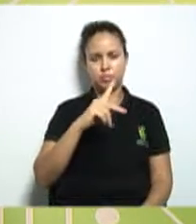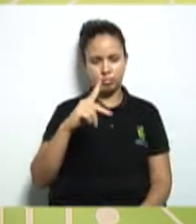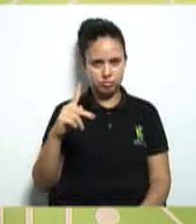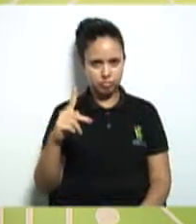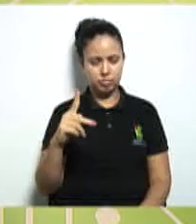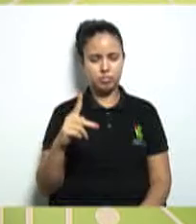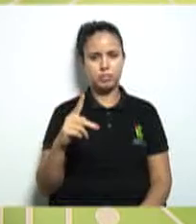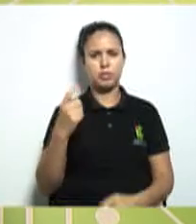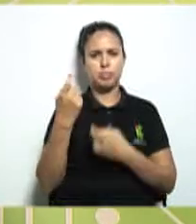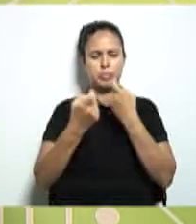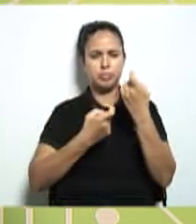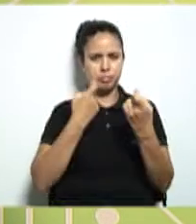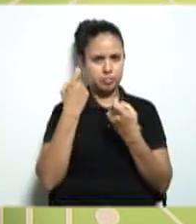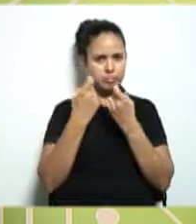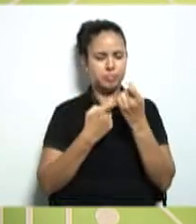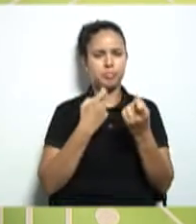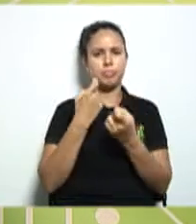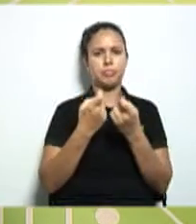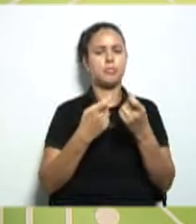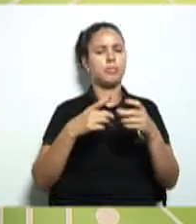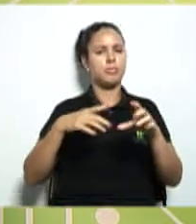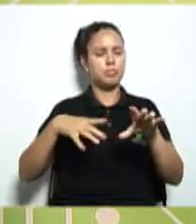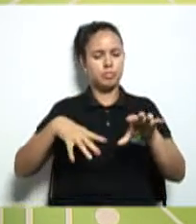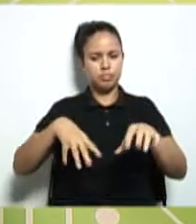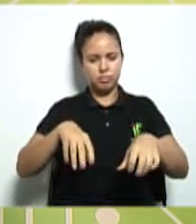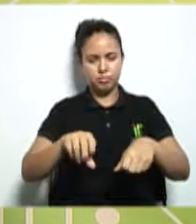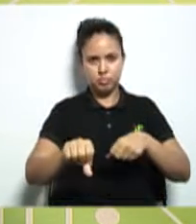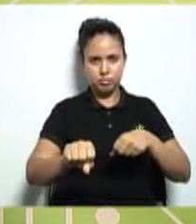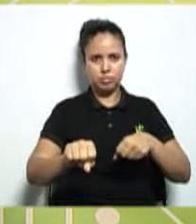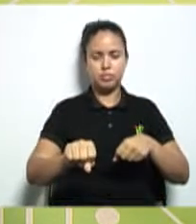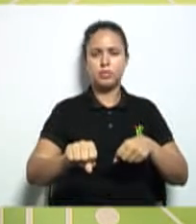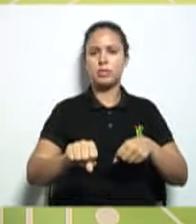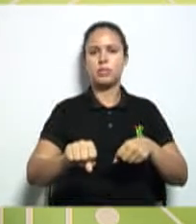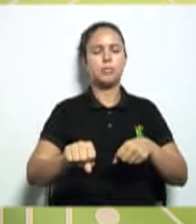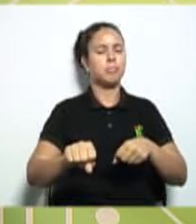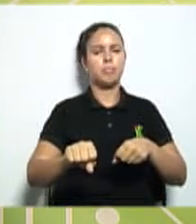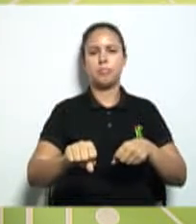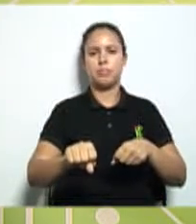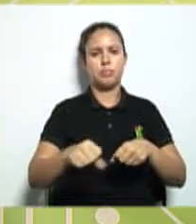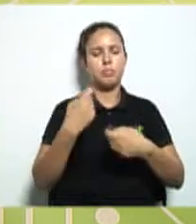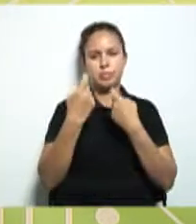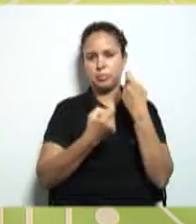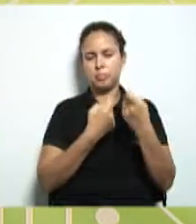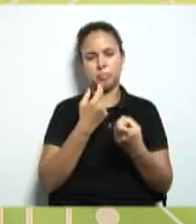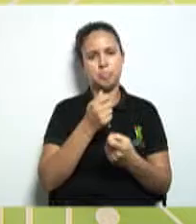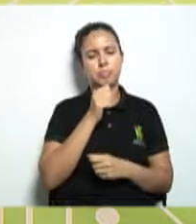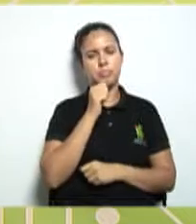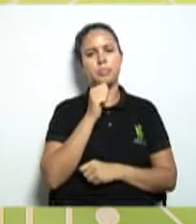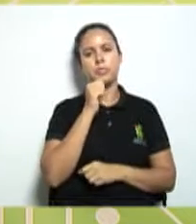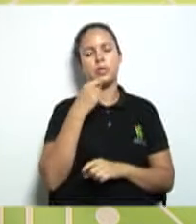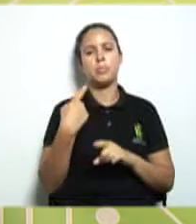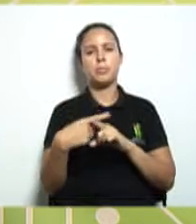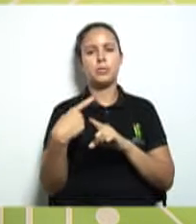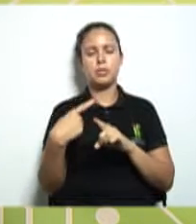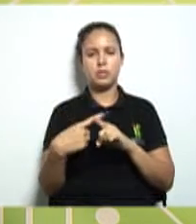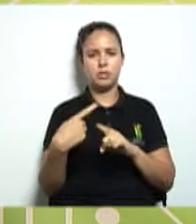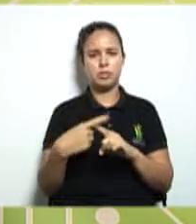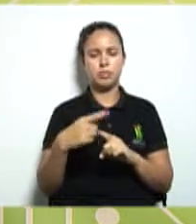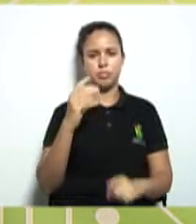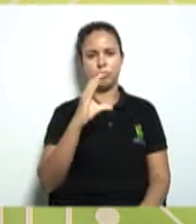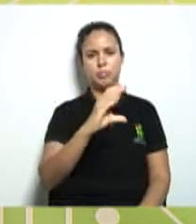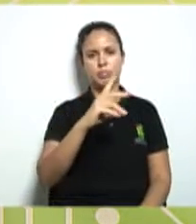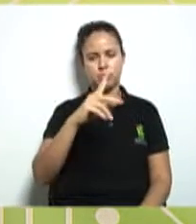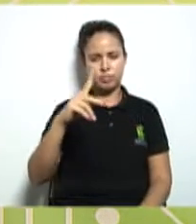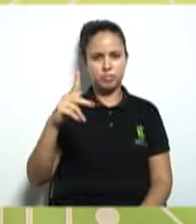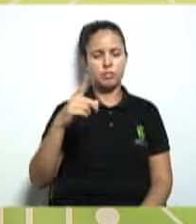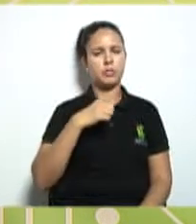preocupar com essa questão da formação. Por quê? Porque a cooperativa já tem esse papel, ela já desempenha esse papel com